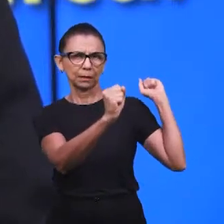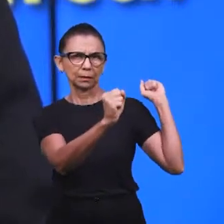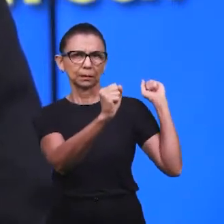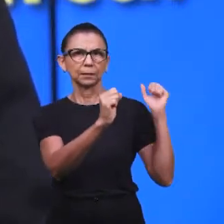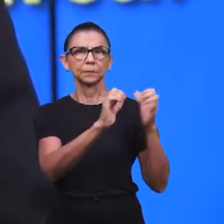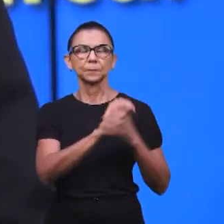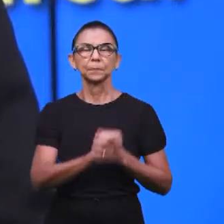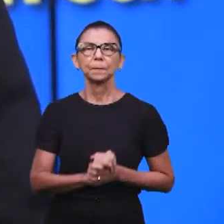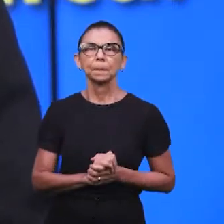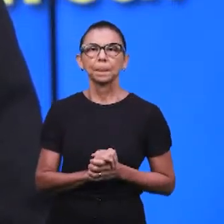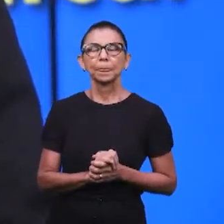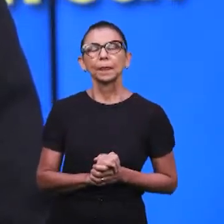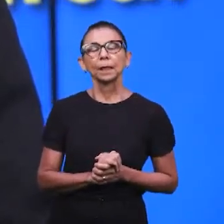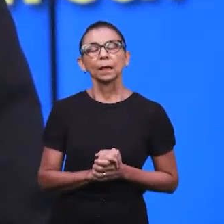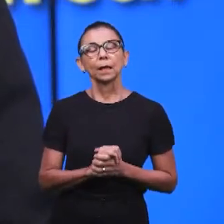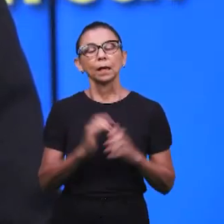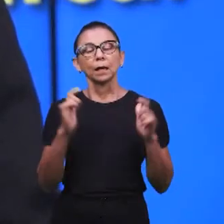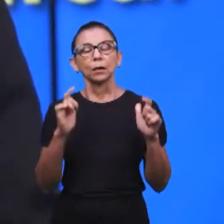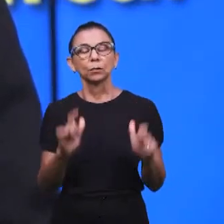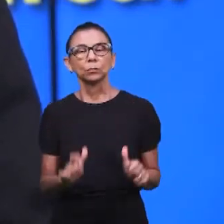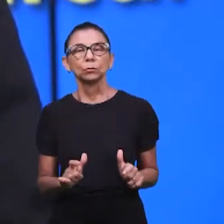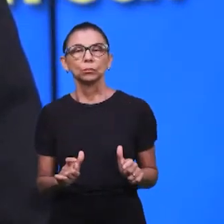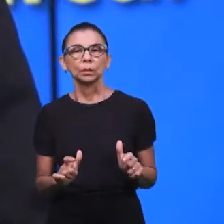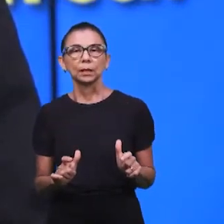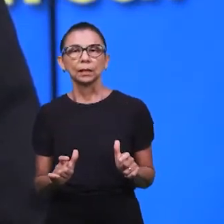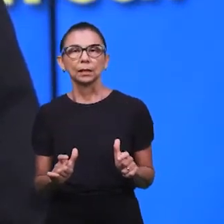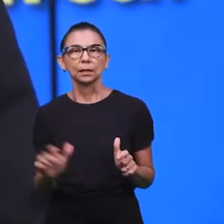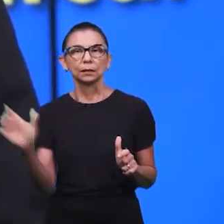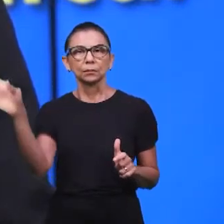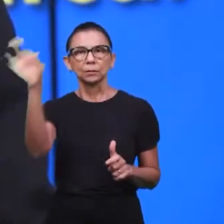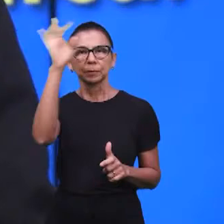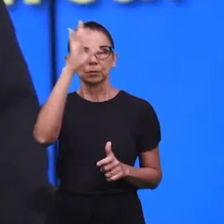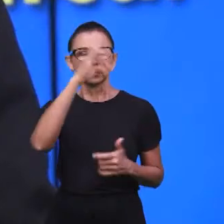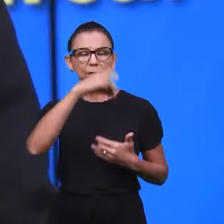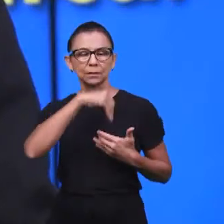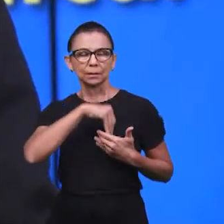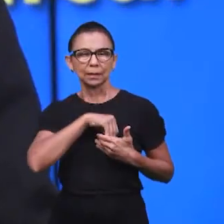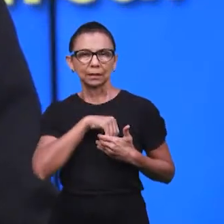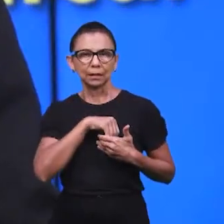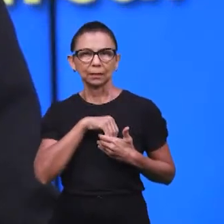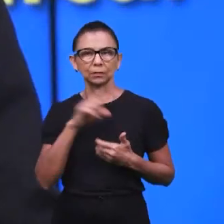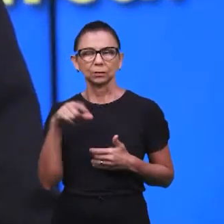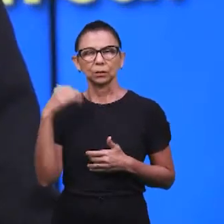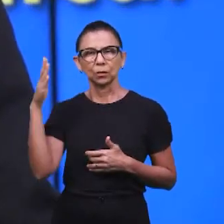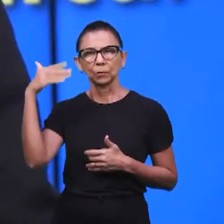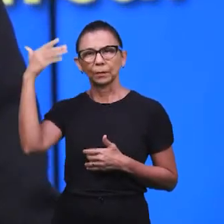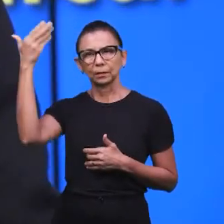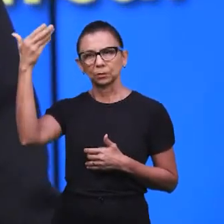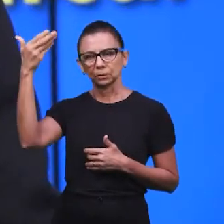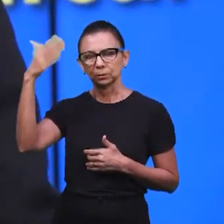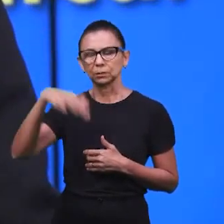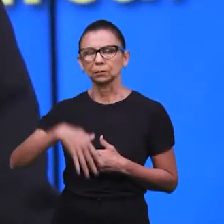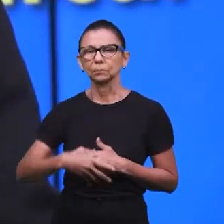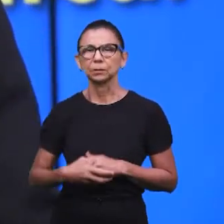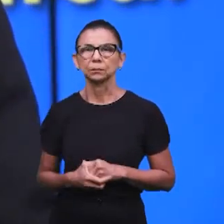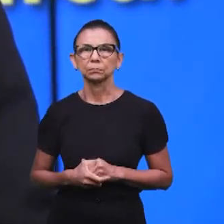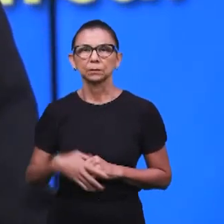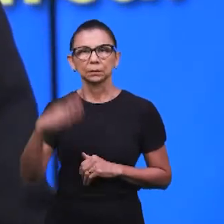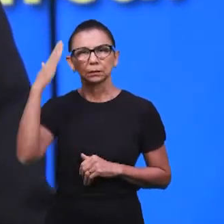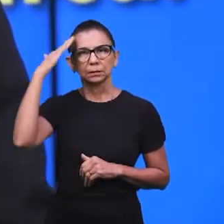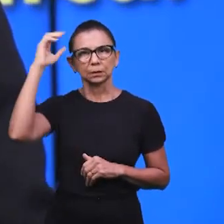no nosso coração, na nossa vida, nós homenageamos, ou seja, nós honramos o Espírito Santo, que Salomão